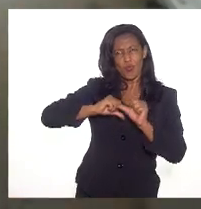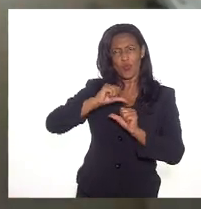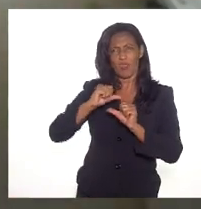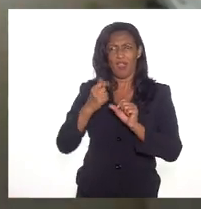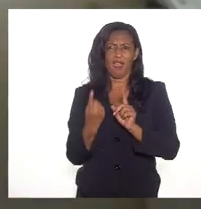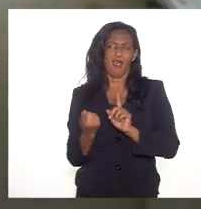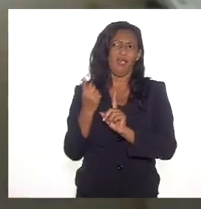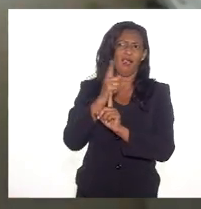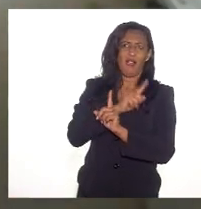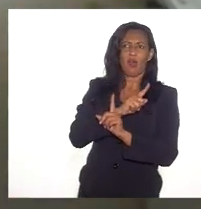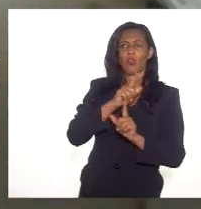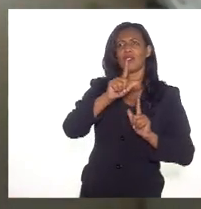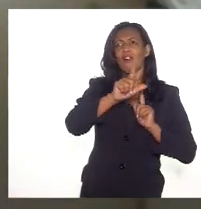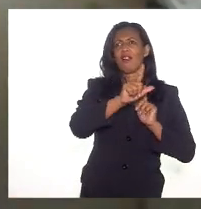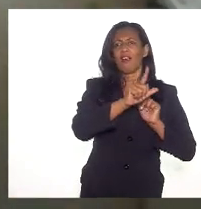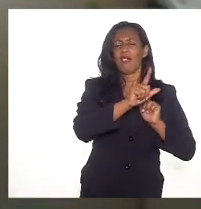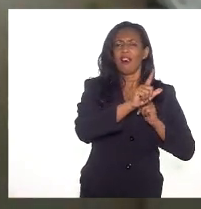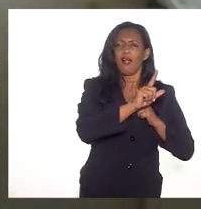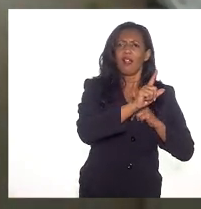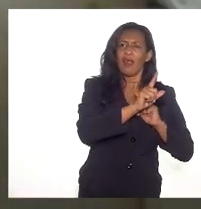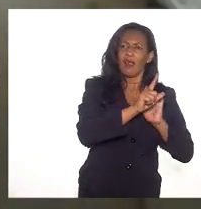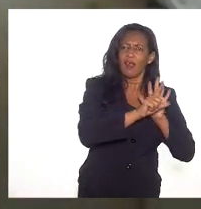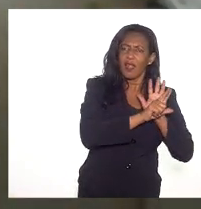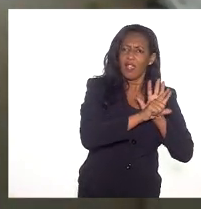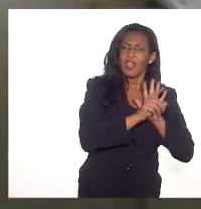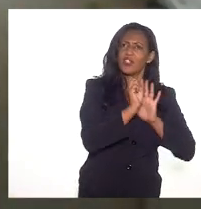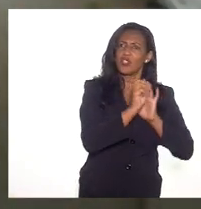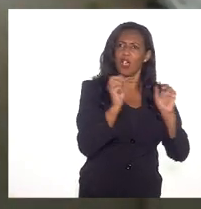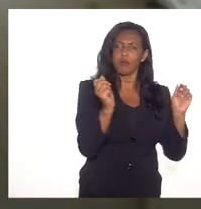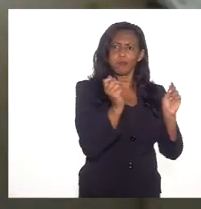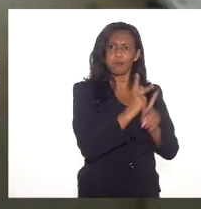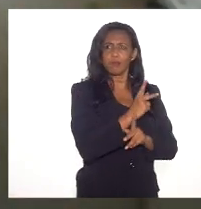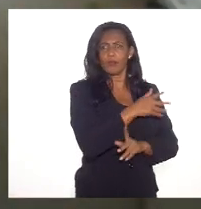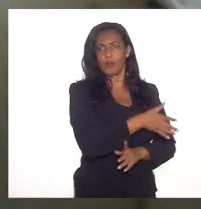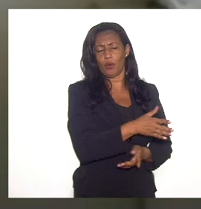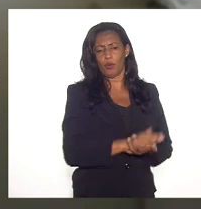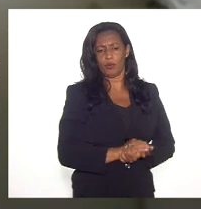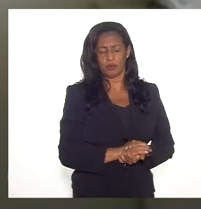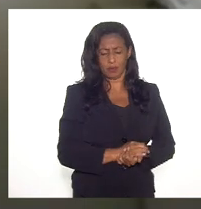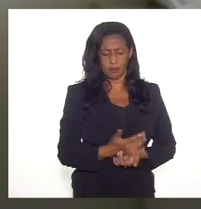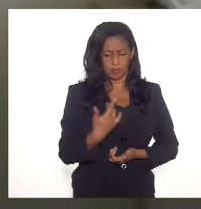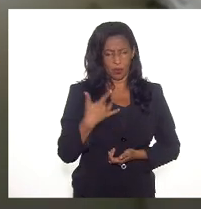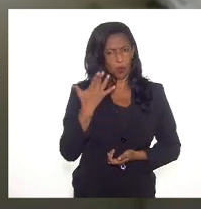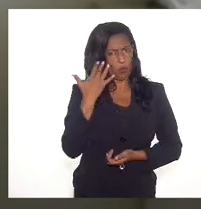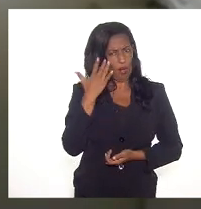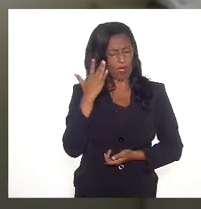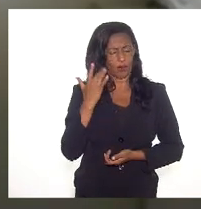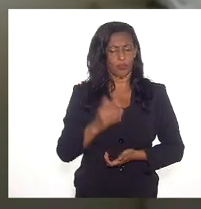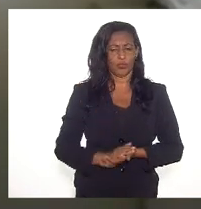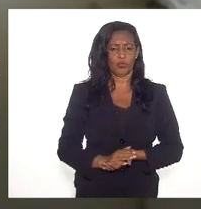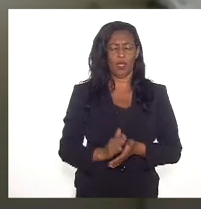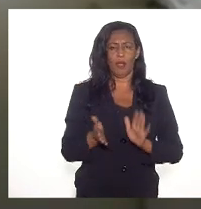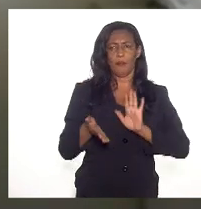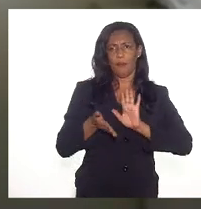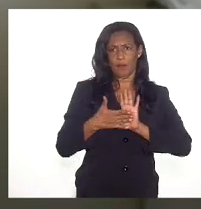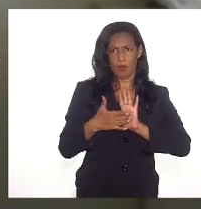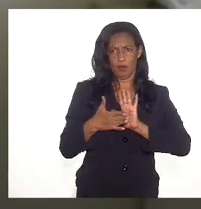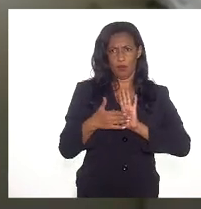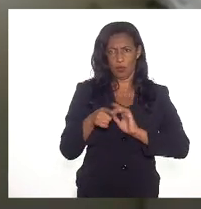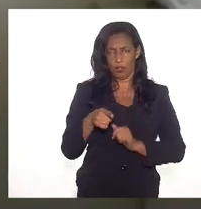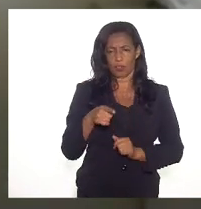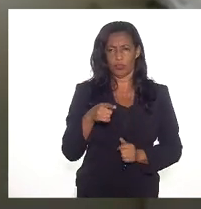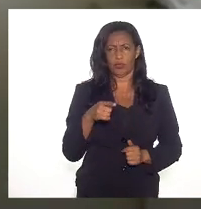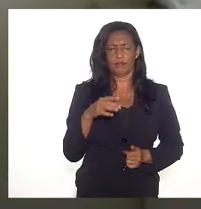do deputado Márcio Gualberto. Então, eu acho razoável a proposta do deputado Valdeca,